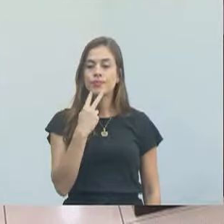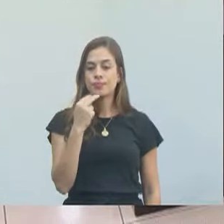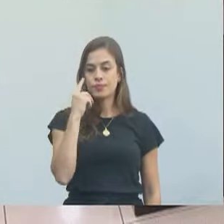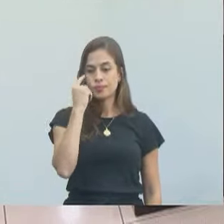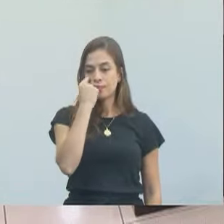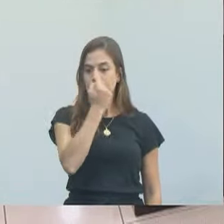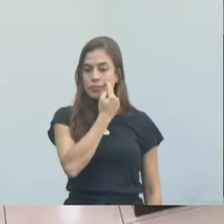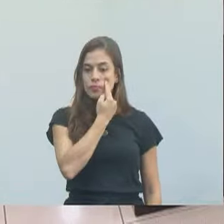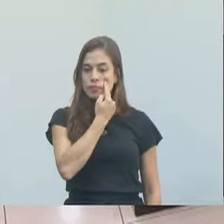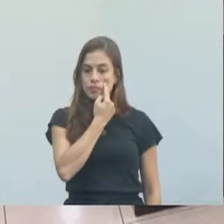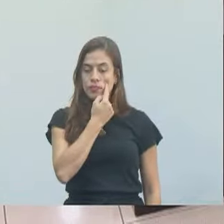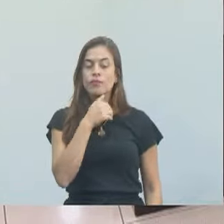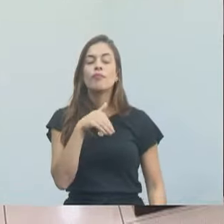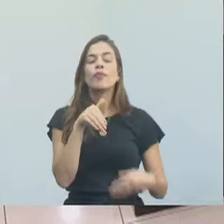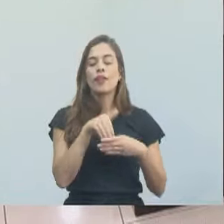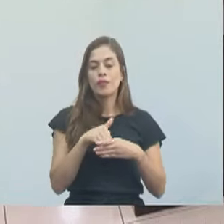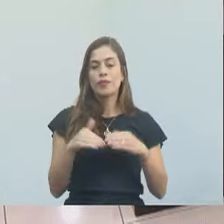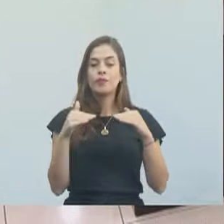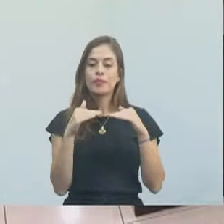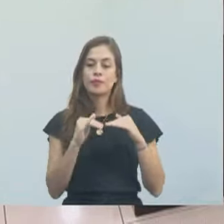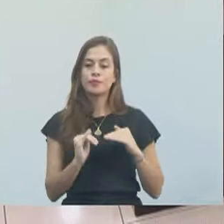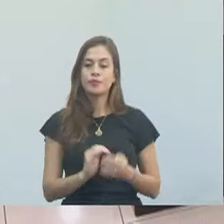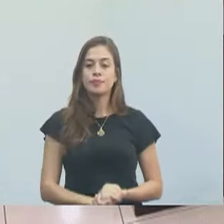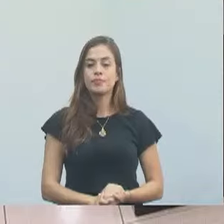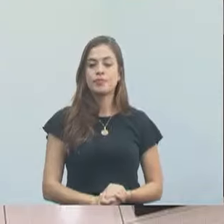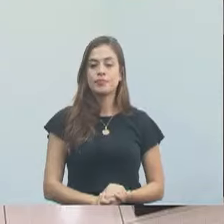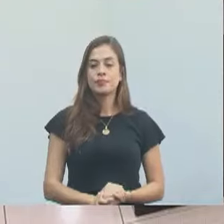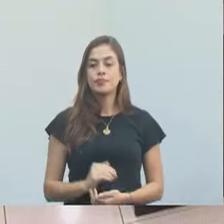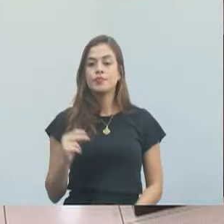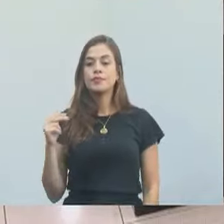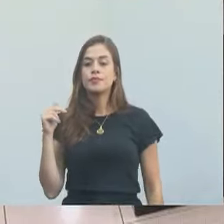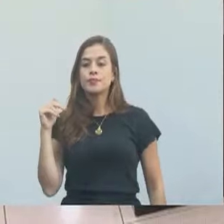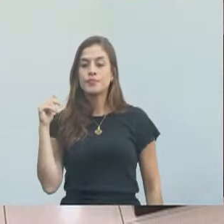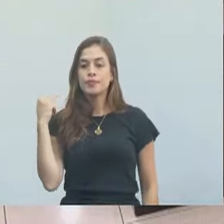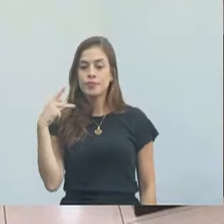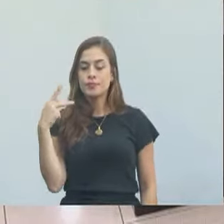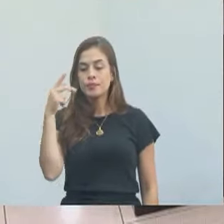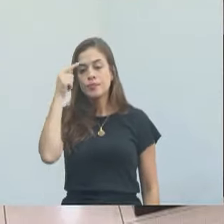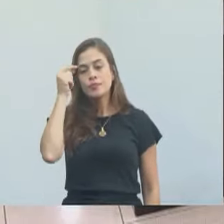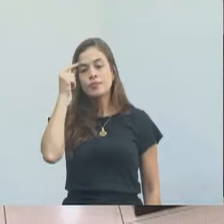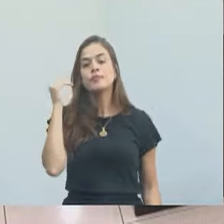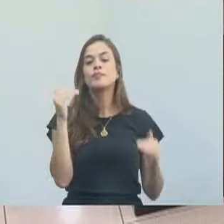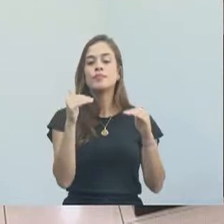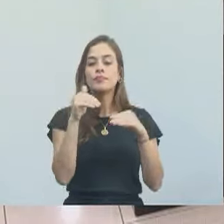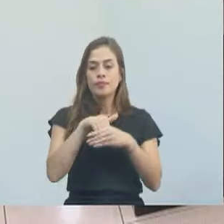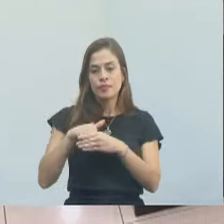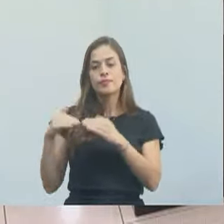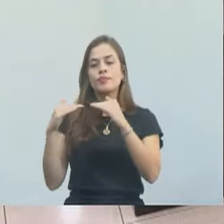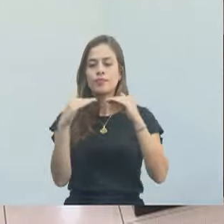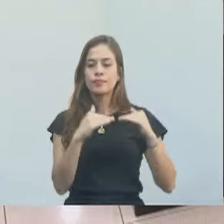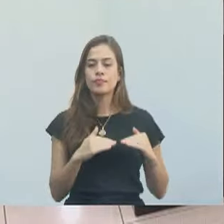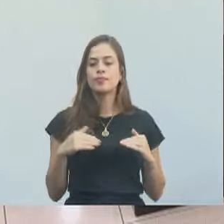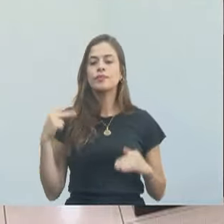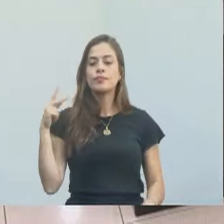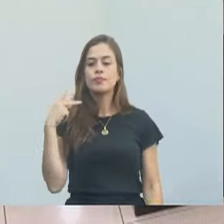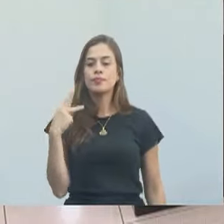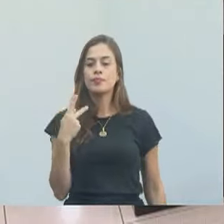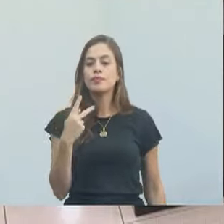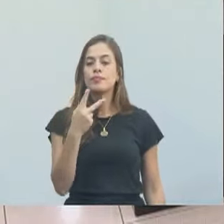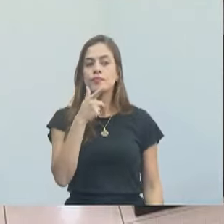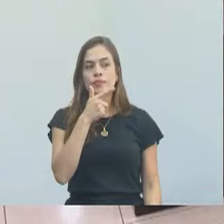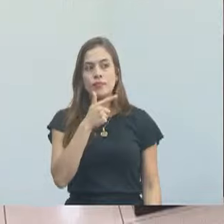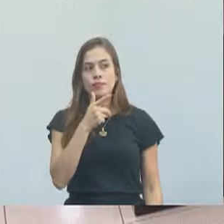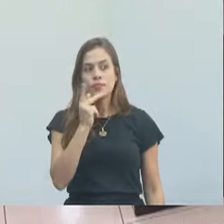Meia Lua? Voto é favorável. Como vota o vereador Edgar Sasaki? Favorável. Como vota o vereador Hernani